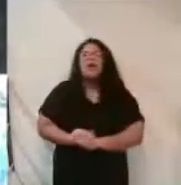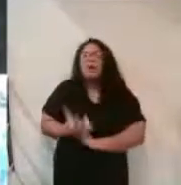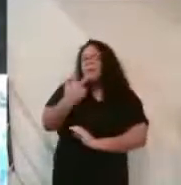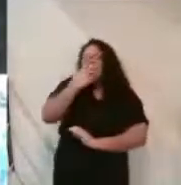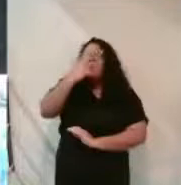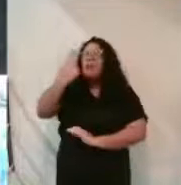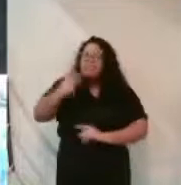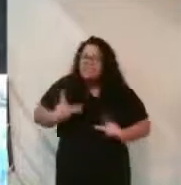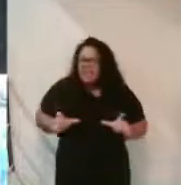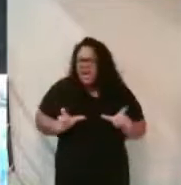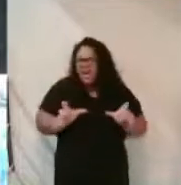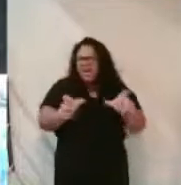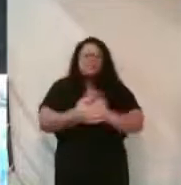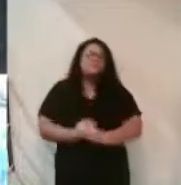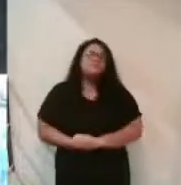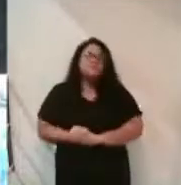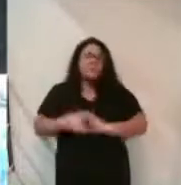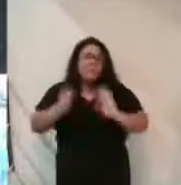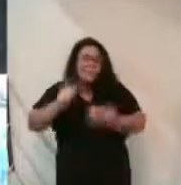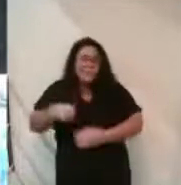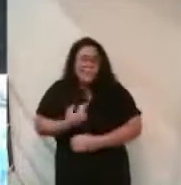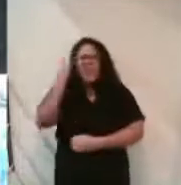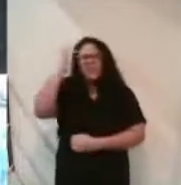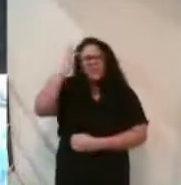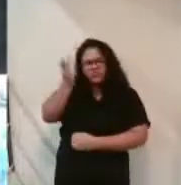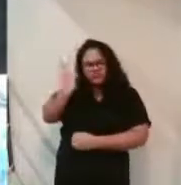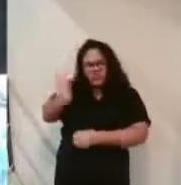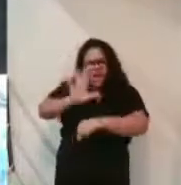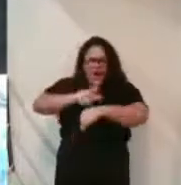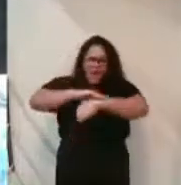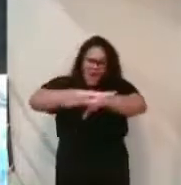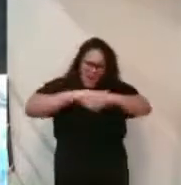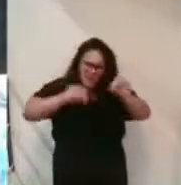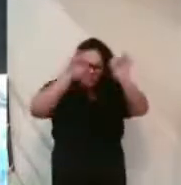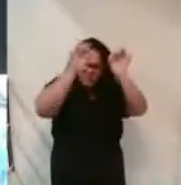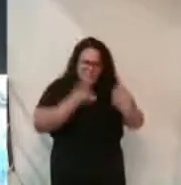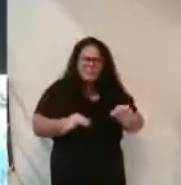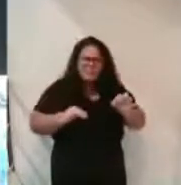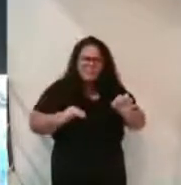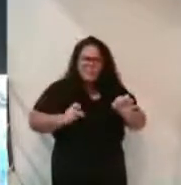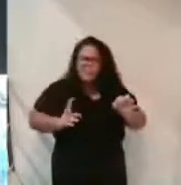Ele volta. Então, nós cumprimos uma primeira etapa muito